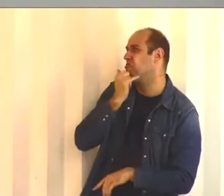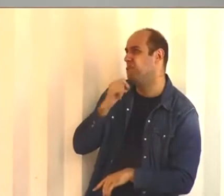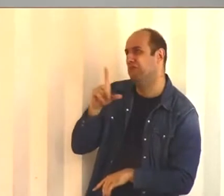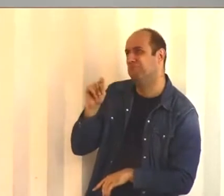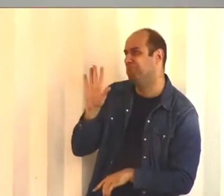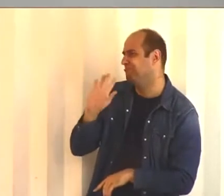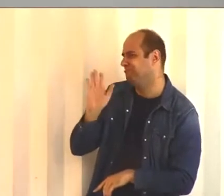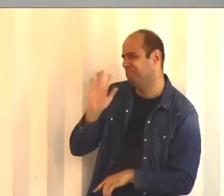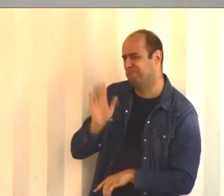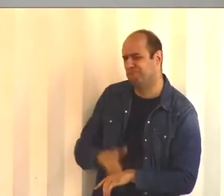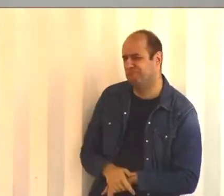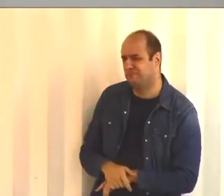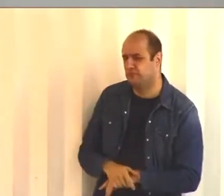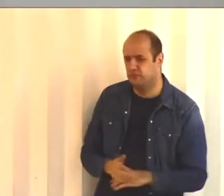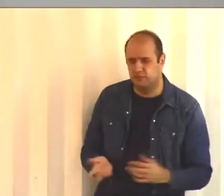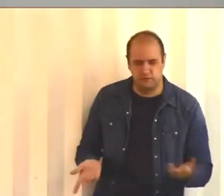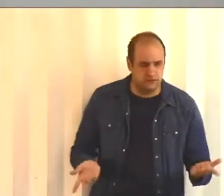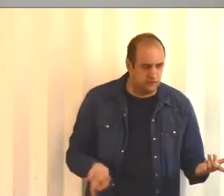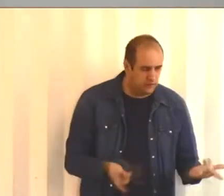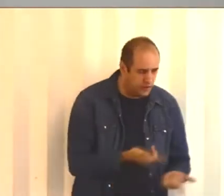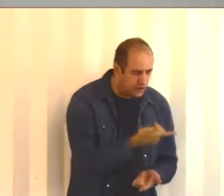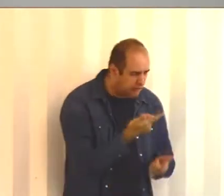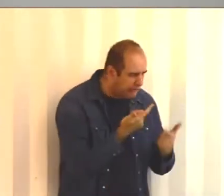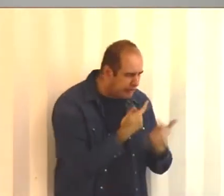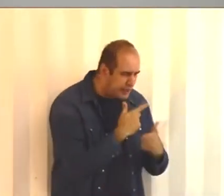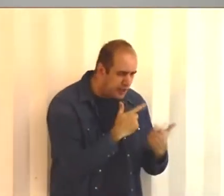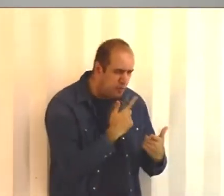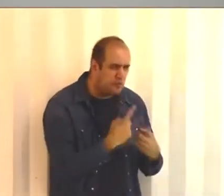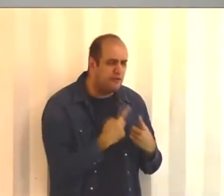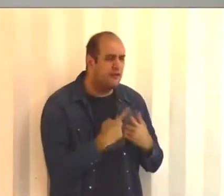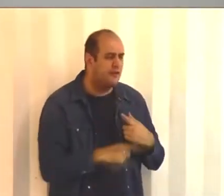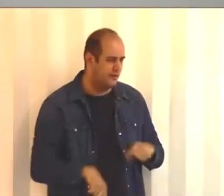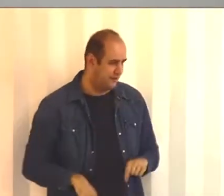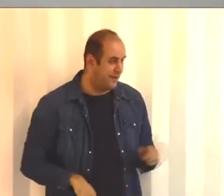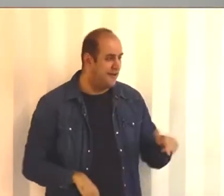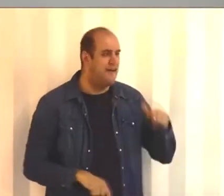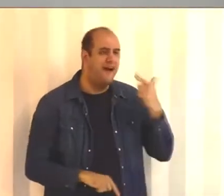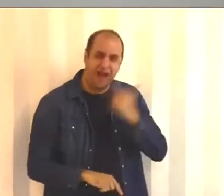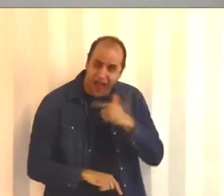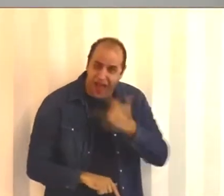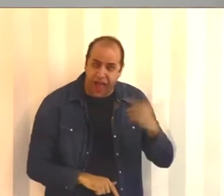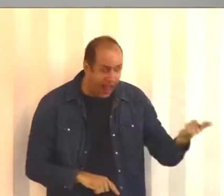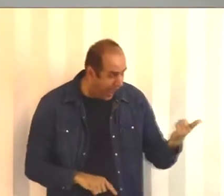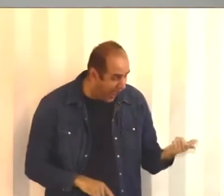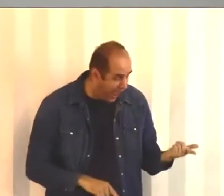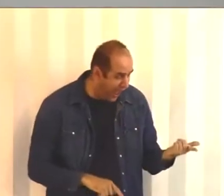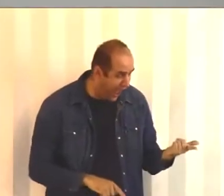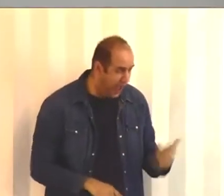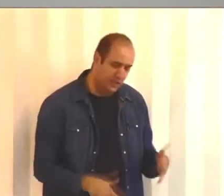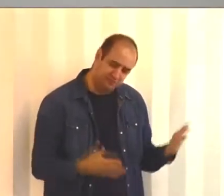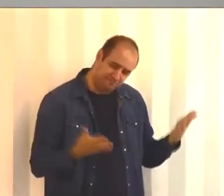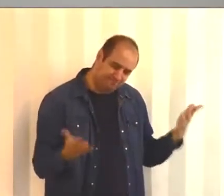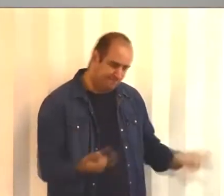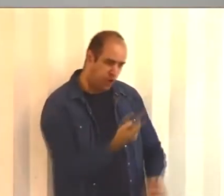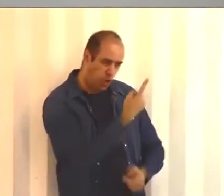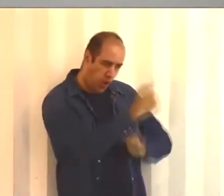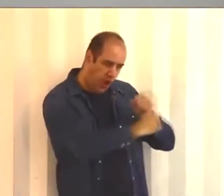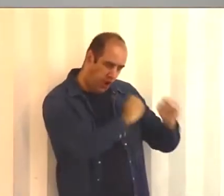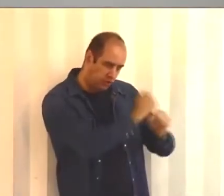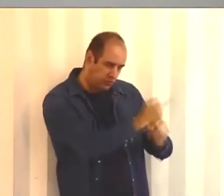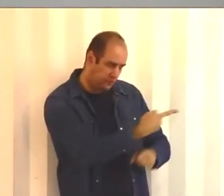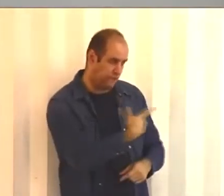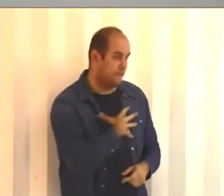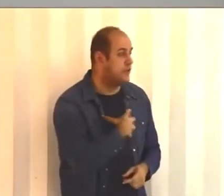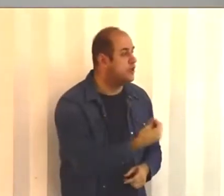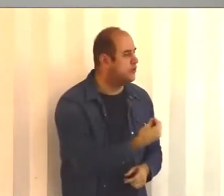Não. E Deus disse: por que vocês estão rindo? Vocês estão rindo do que eu estou falando? Então, em 1 ano vocês terão